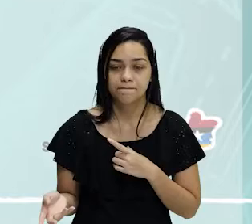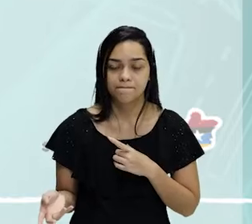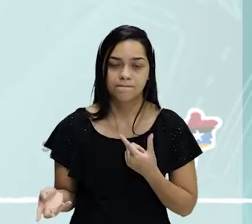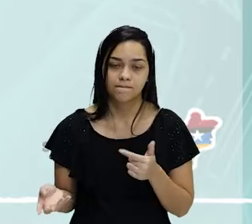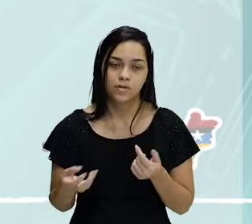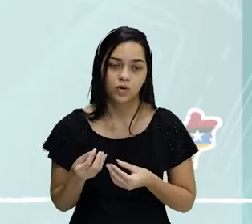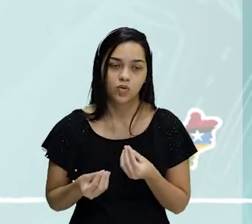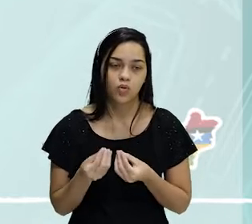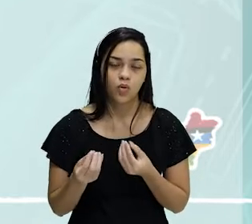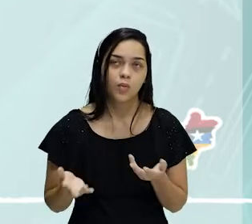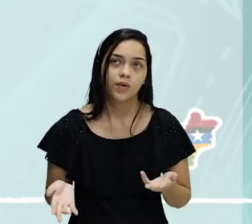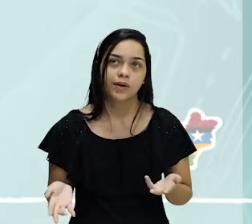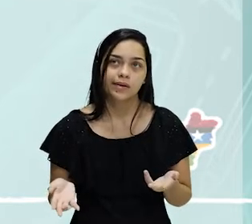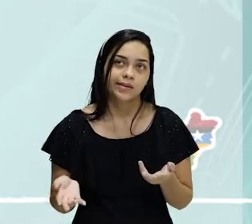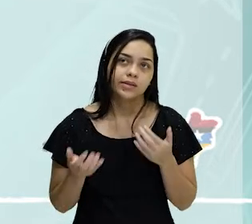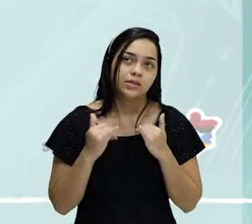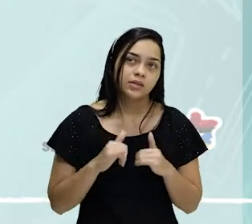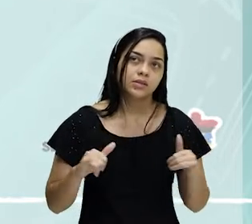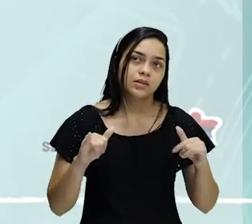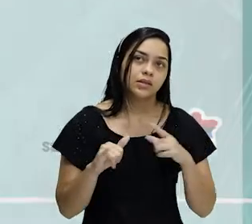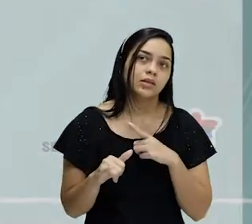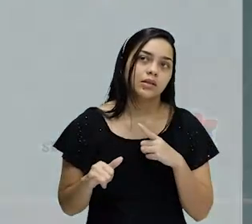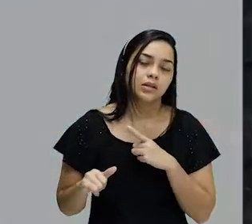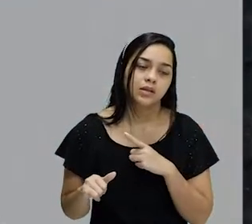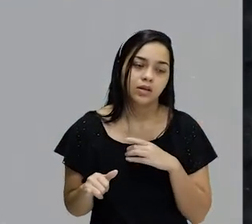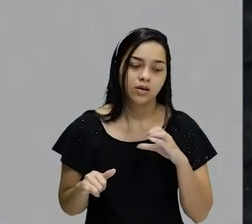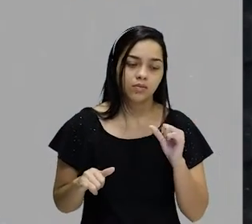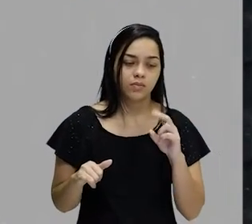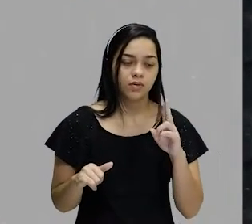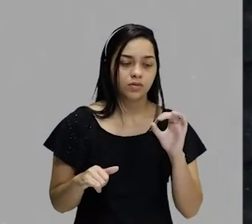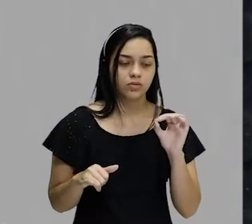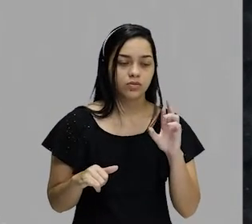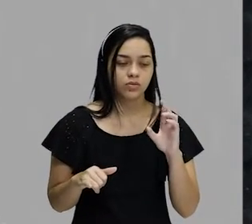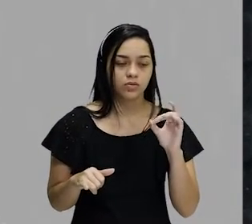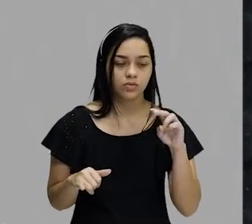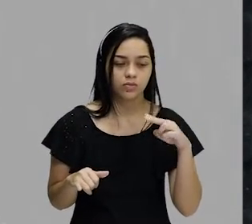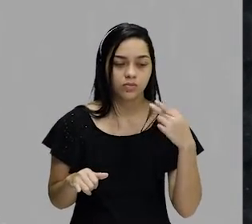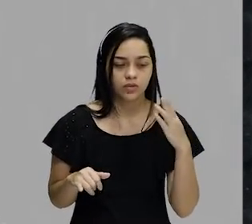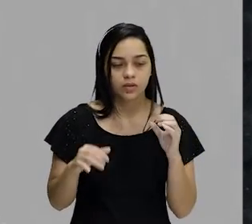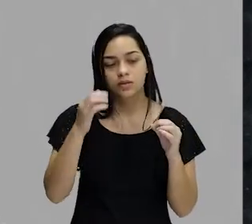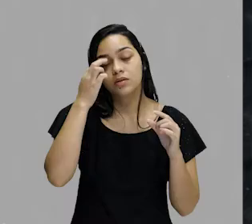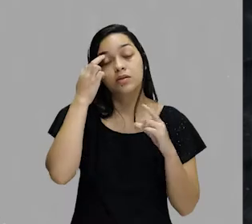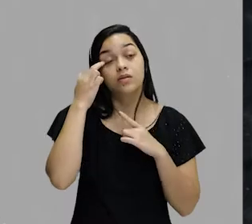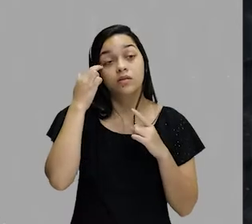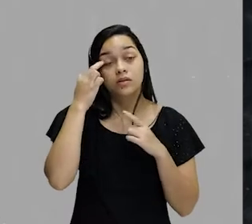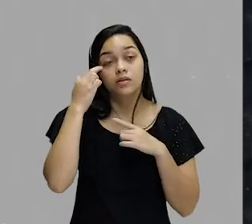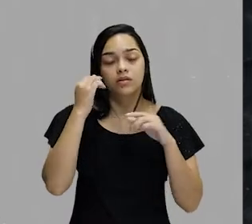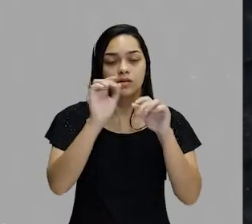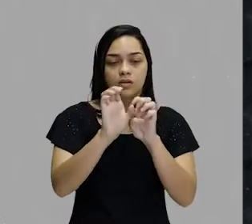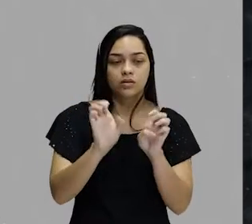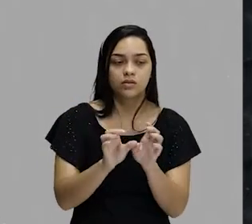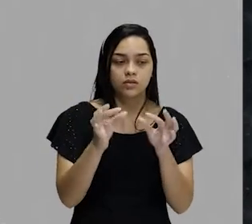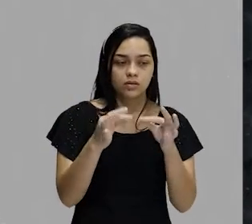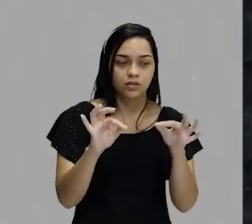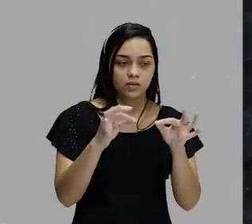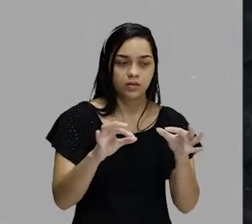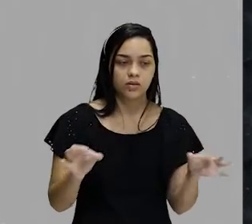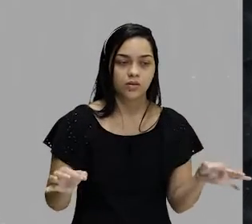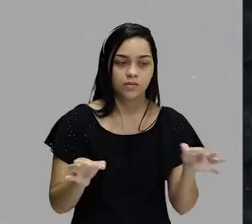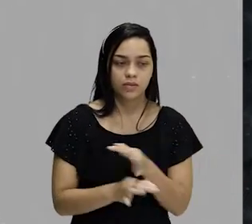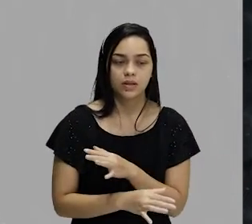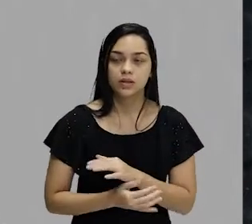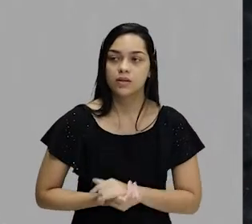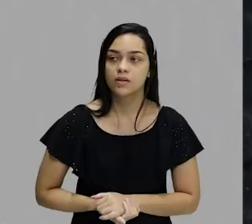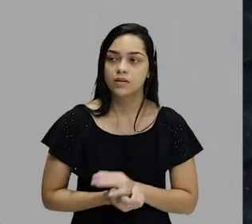não dá, né, para dizer que aí existe uma subordinação, né? Orações com estrutura sintática